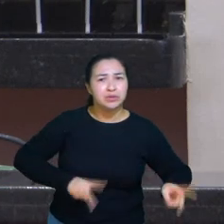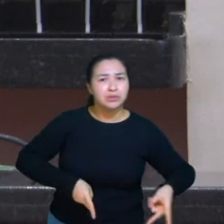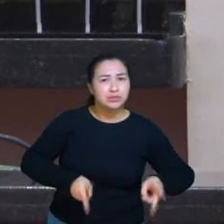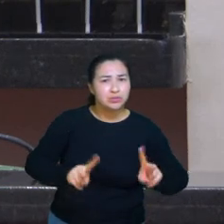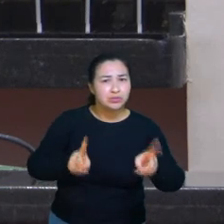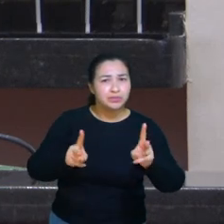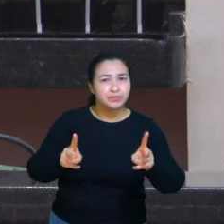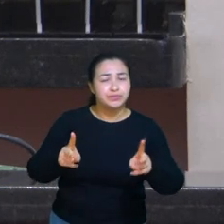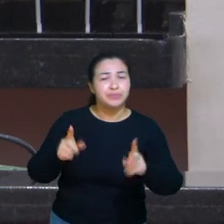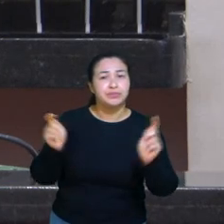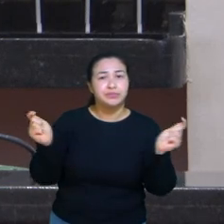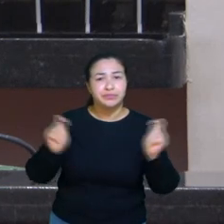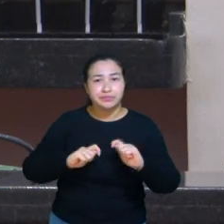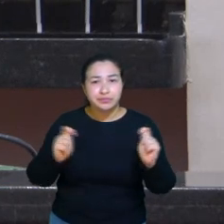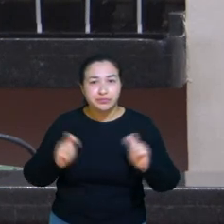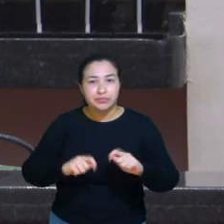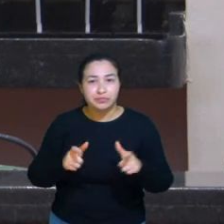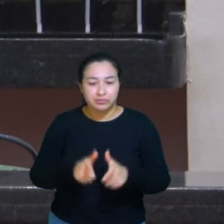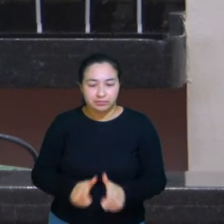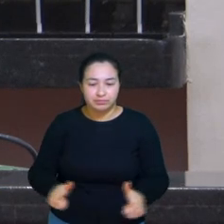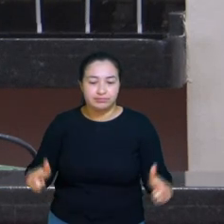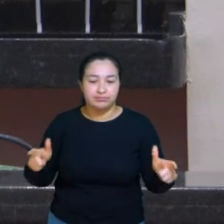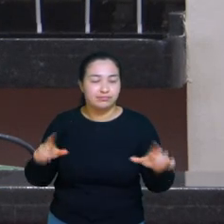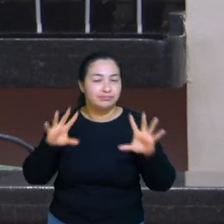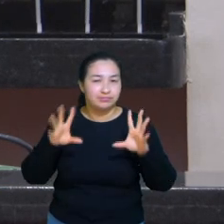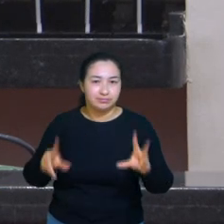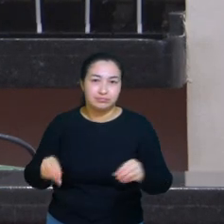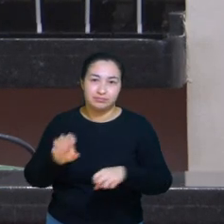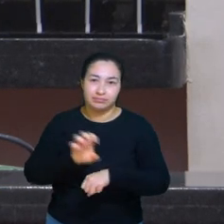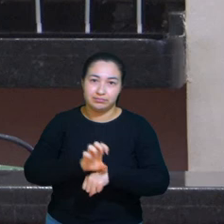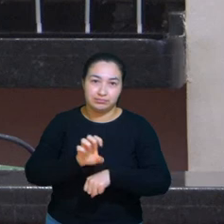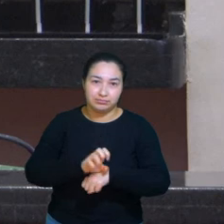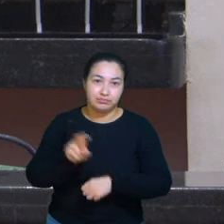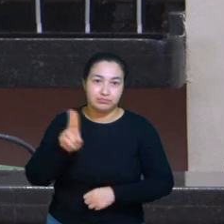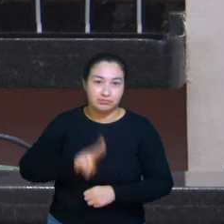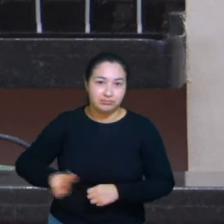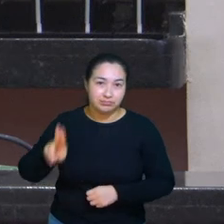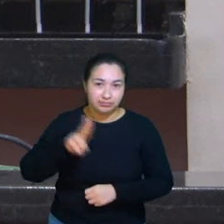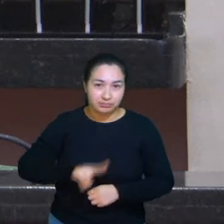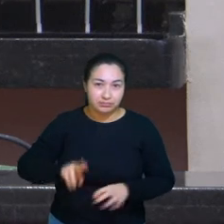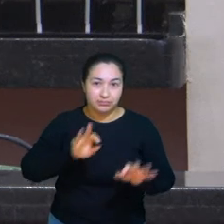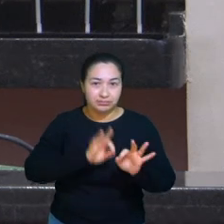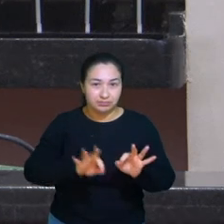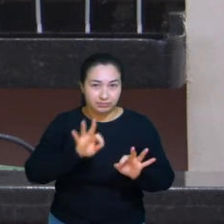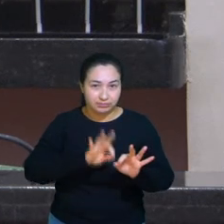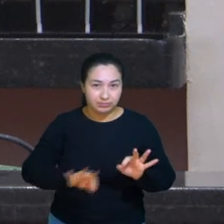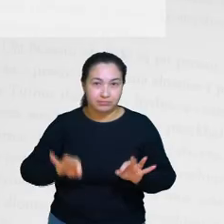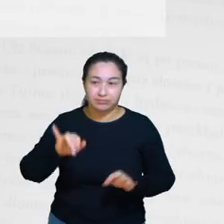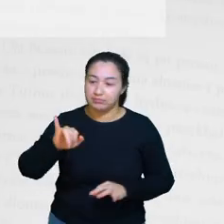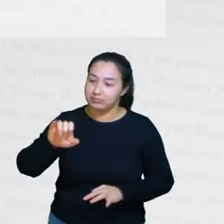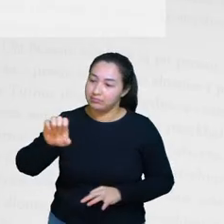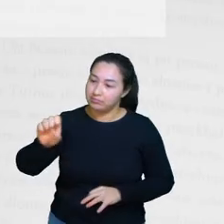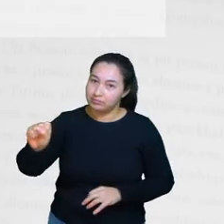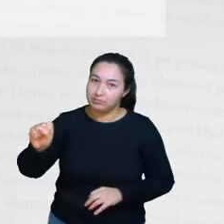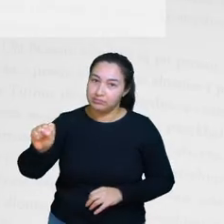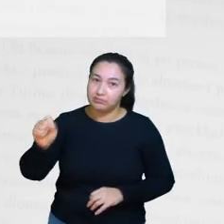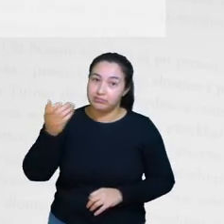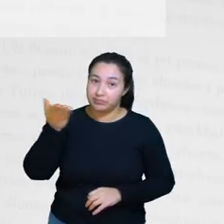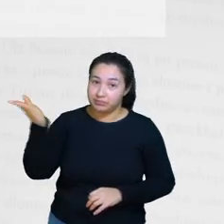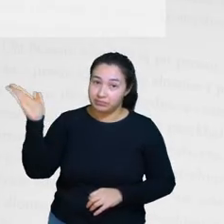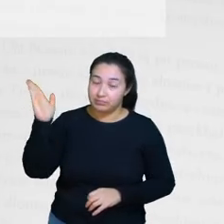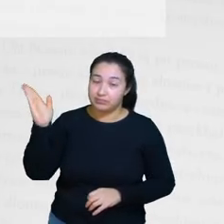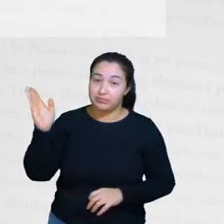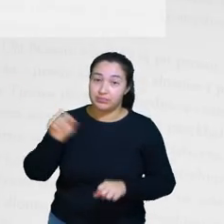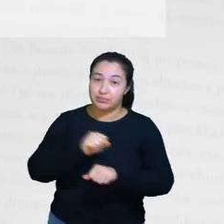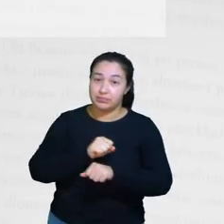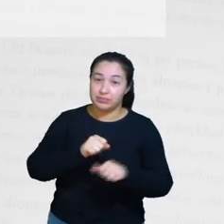nós temos condições de expandir isso para todo o estado usando as nossas instituições que estão distribuídas e